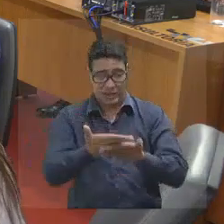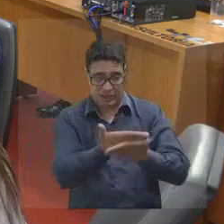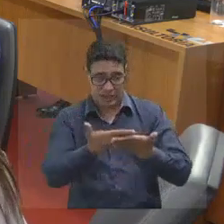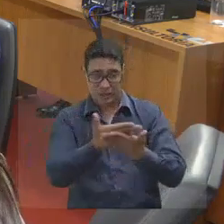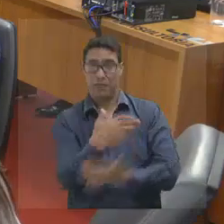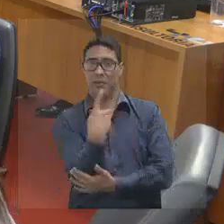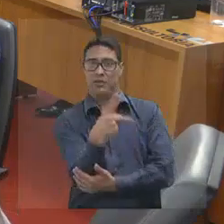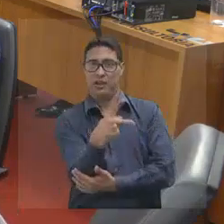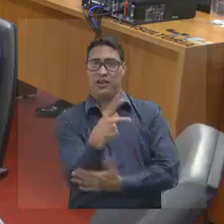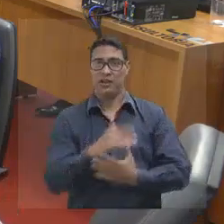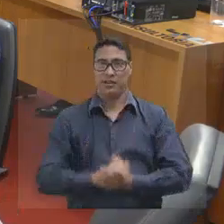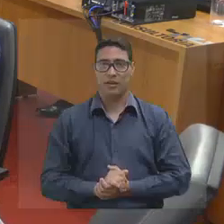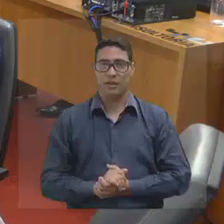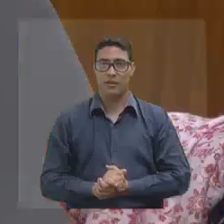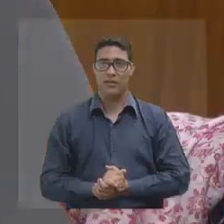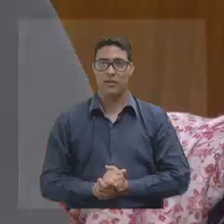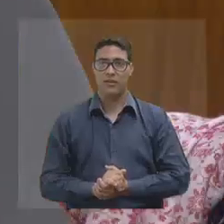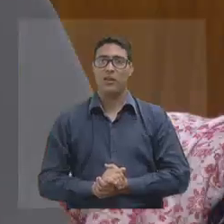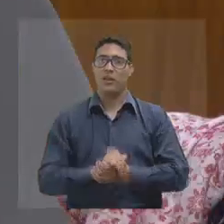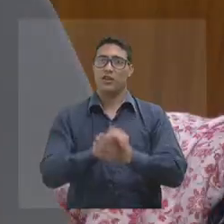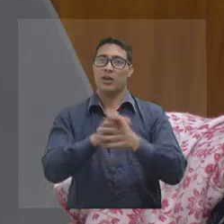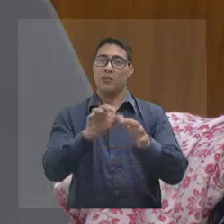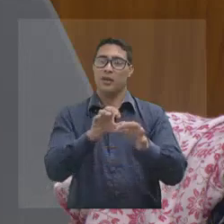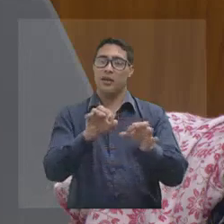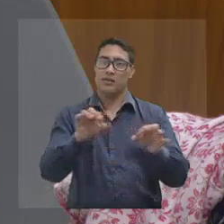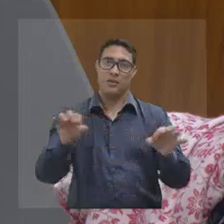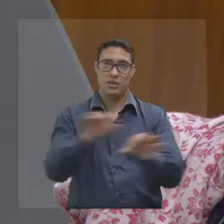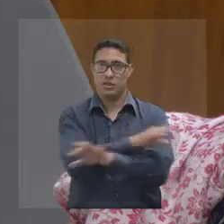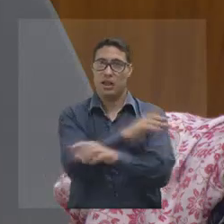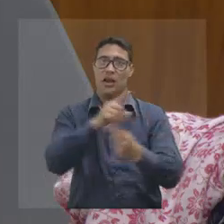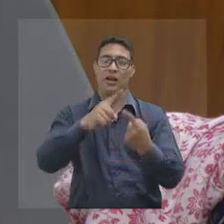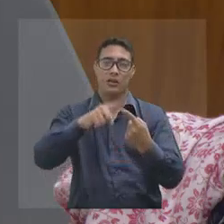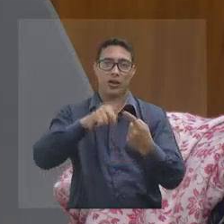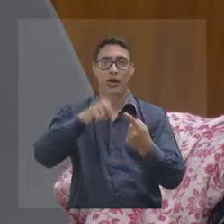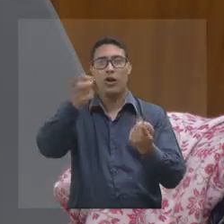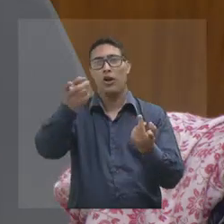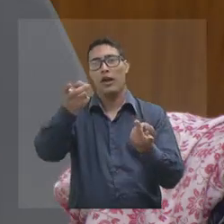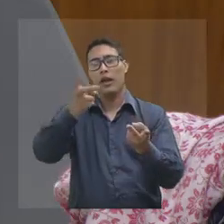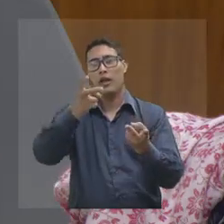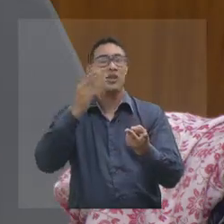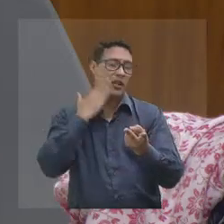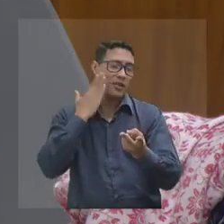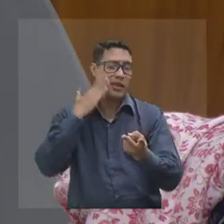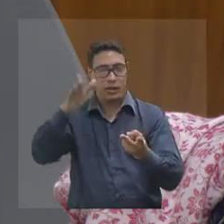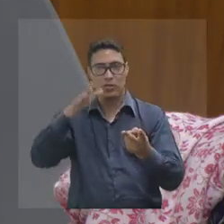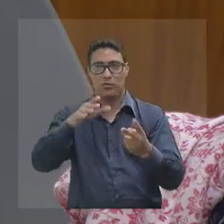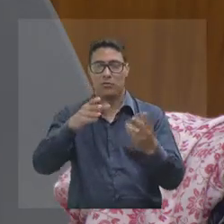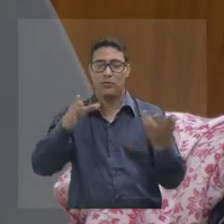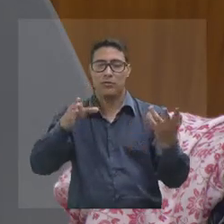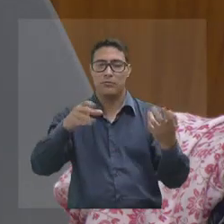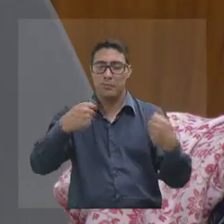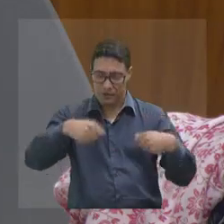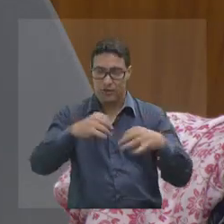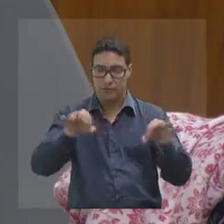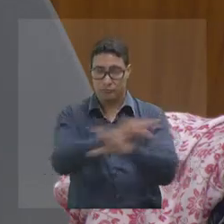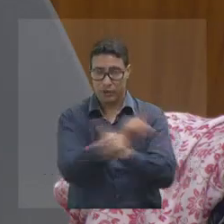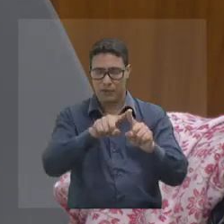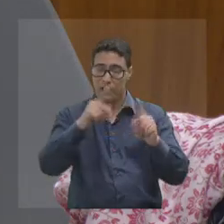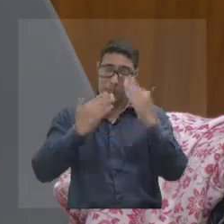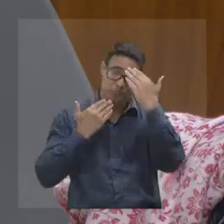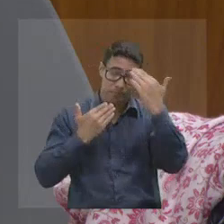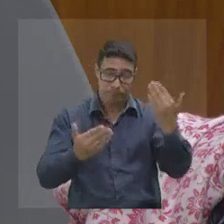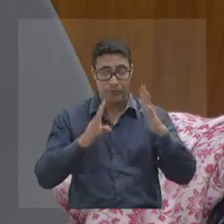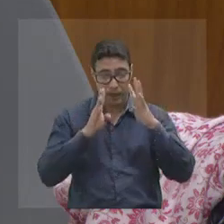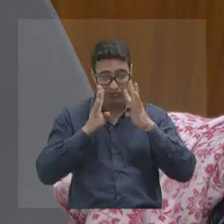e só para fechar tipo eu sei que eu preciso encerrar minha fala até muito obrigada por me escutar até agora secretária aqui